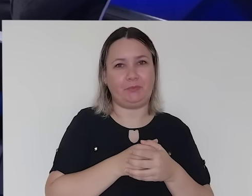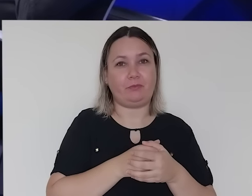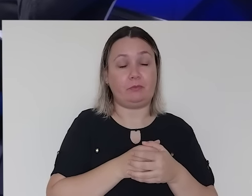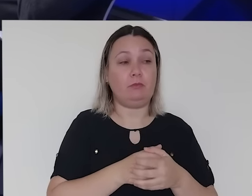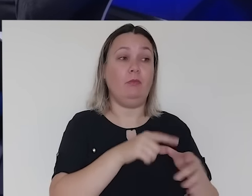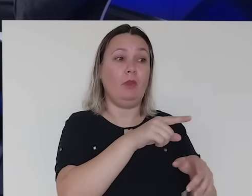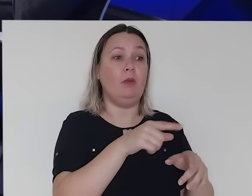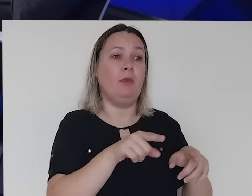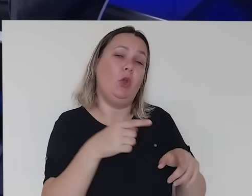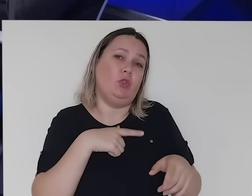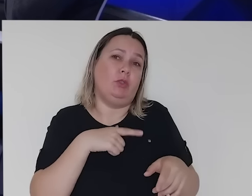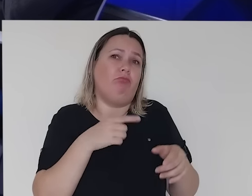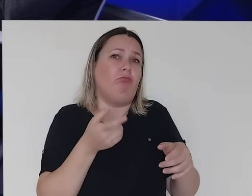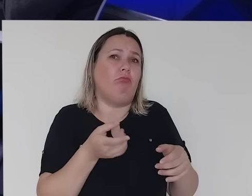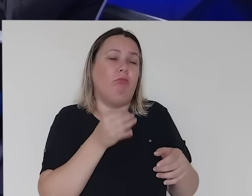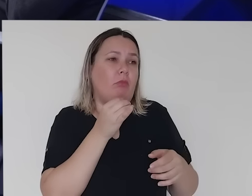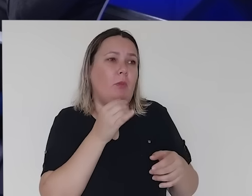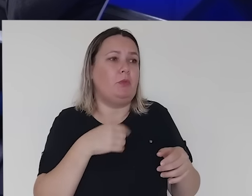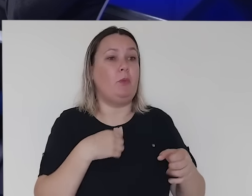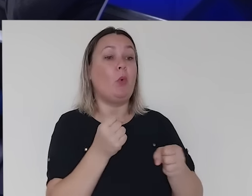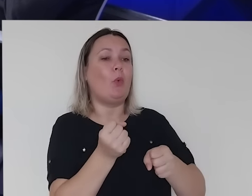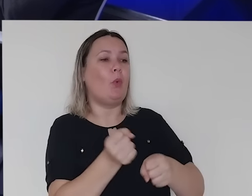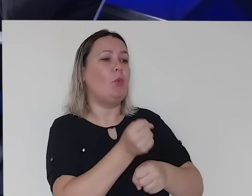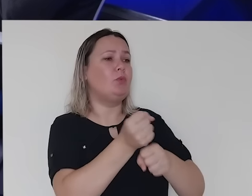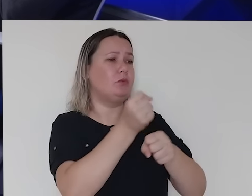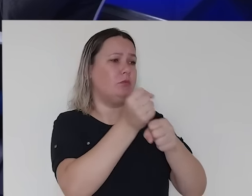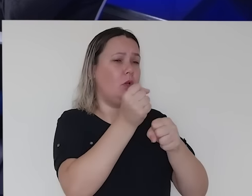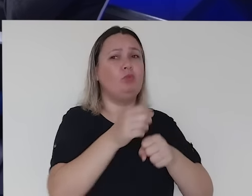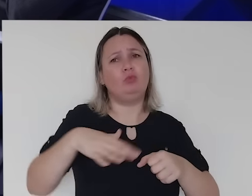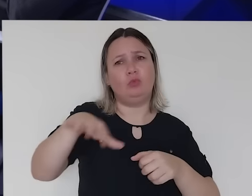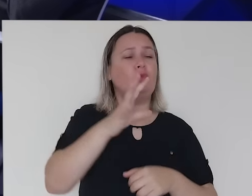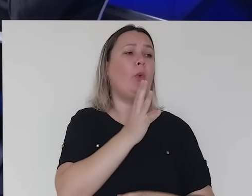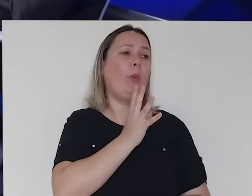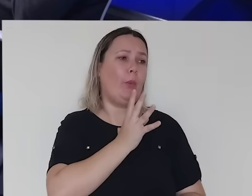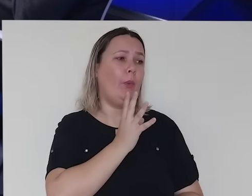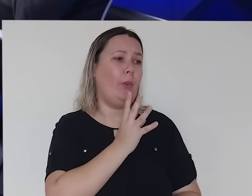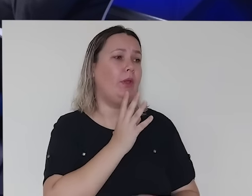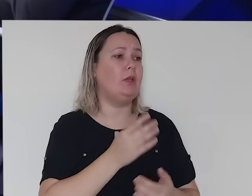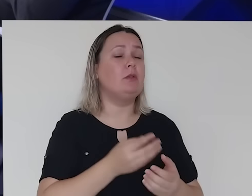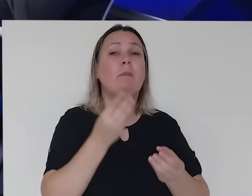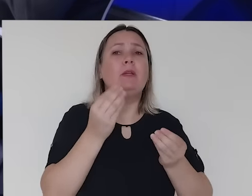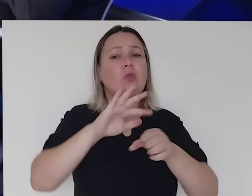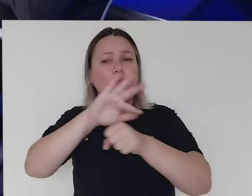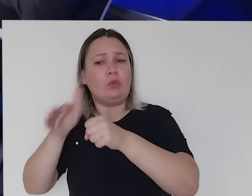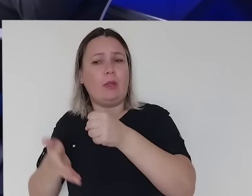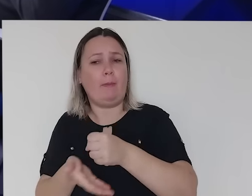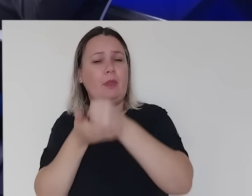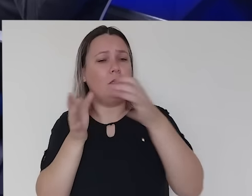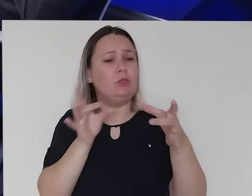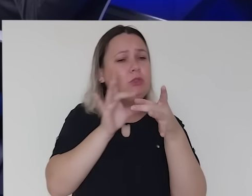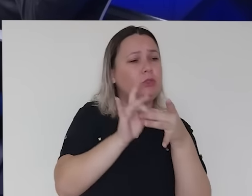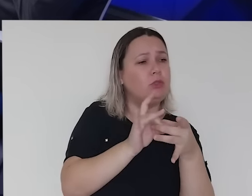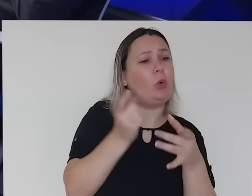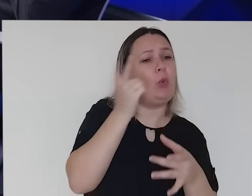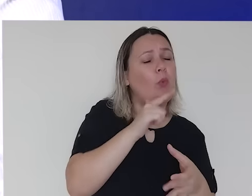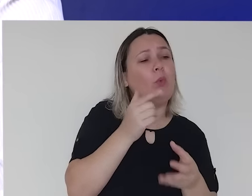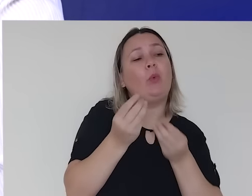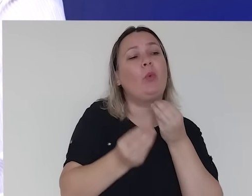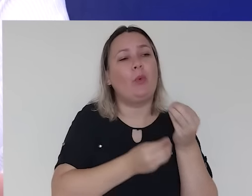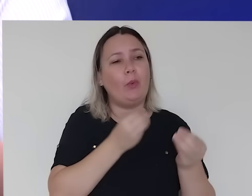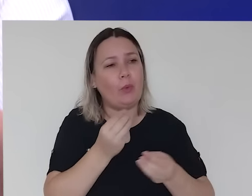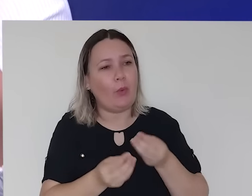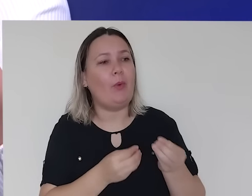civil e como que a gente fortalece esse movimento para que seja um segmento mais Verde tirando um pouco dessa dessa ideia de que é o mais